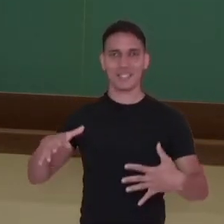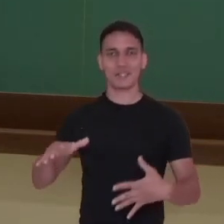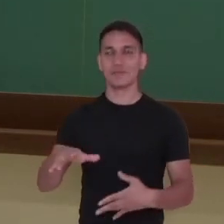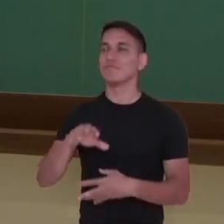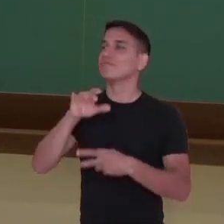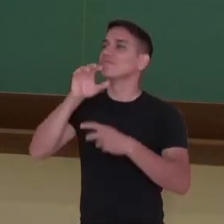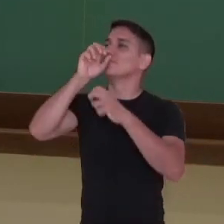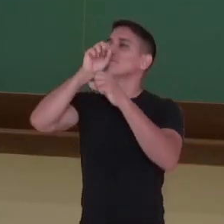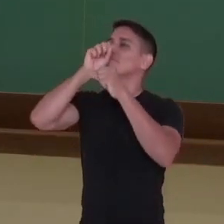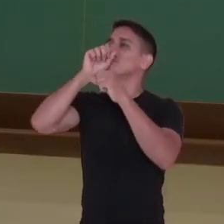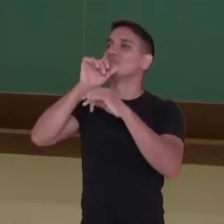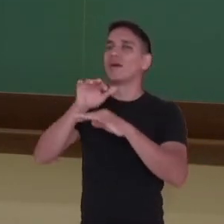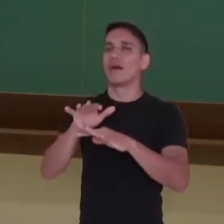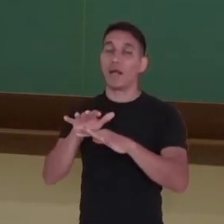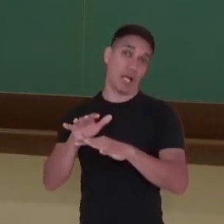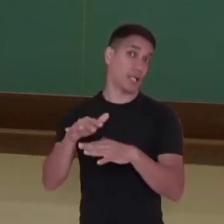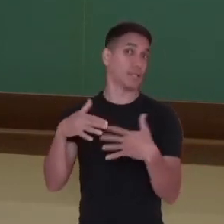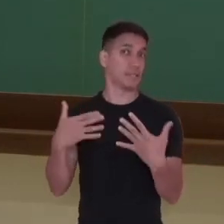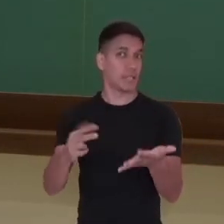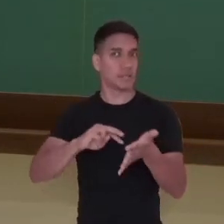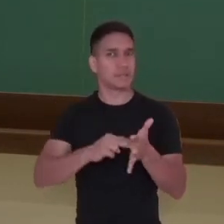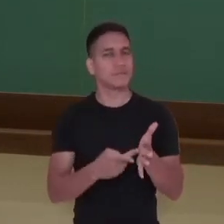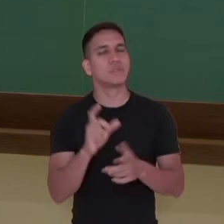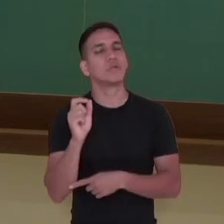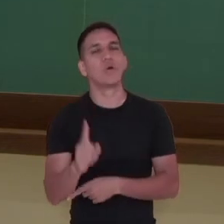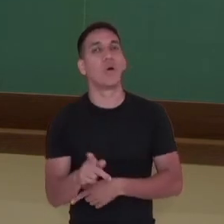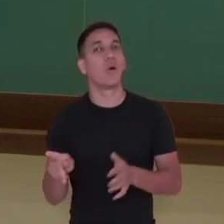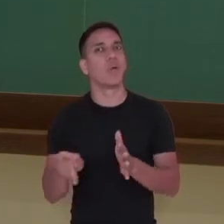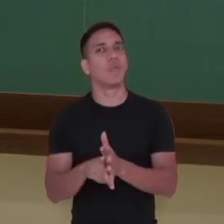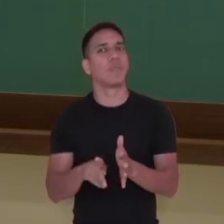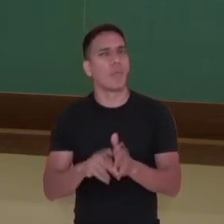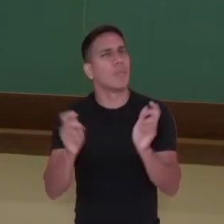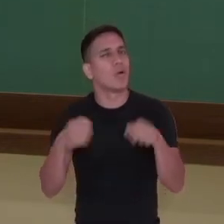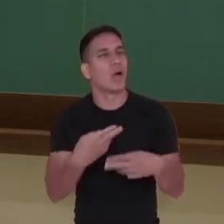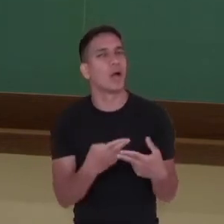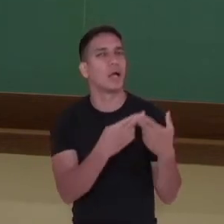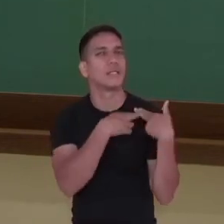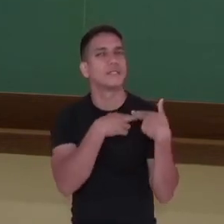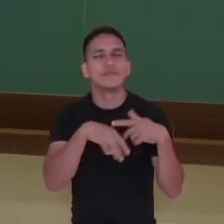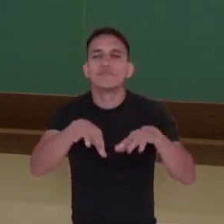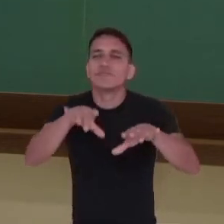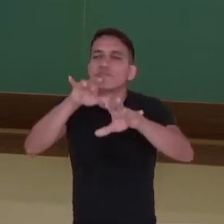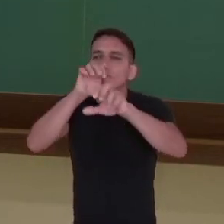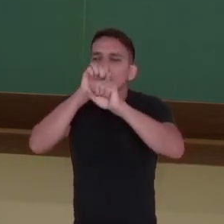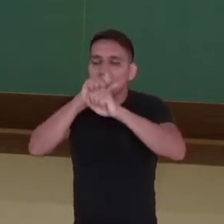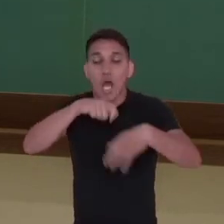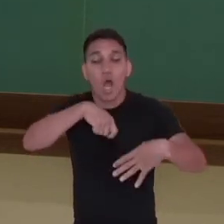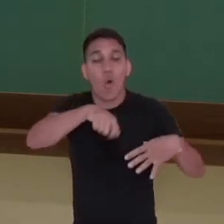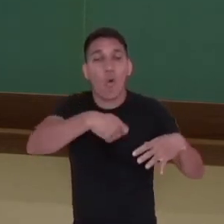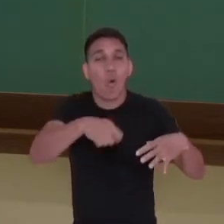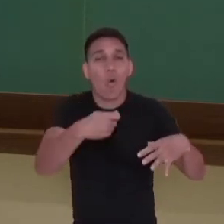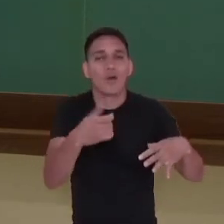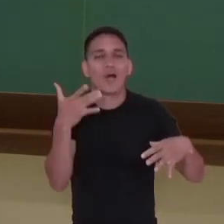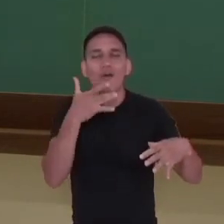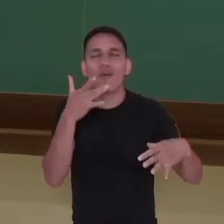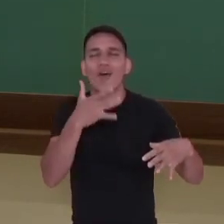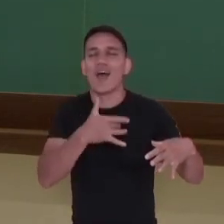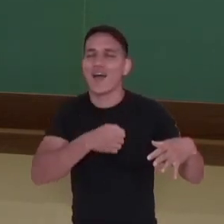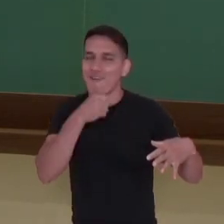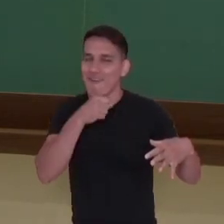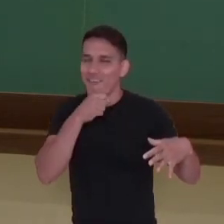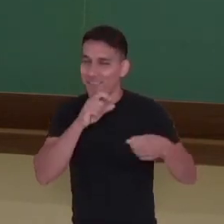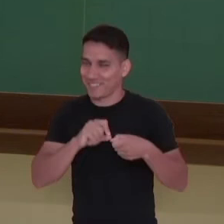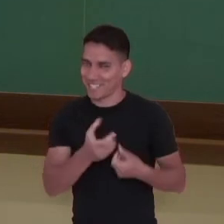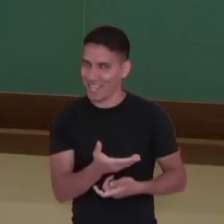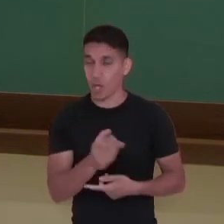Sentir o cheiro, ou seja, a propriedade de sentir o cheiro. Uma comida gostosa que a avó está fazendo,